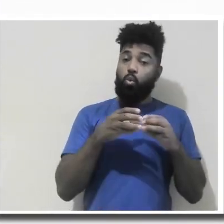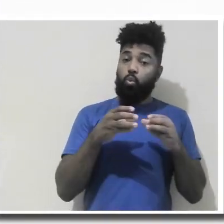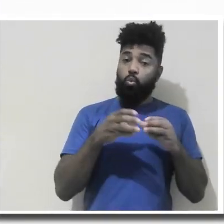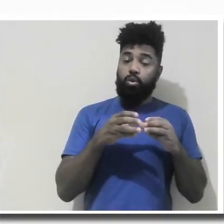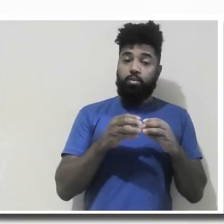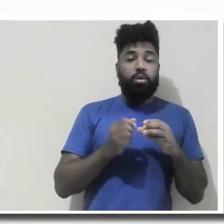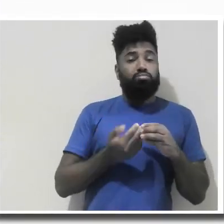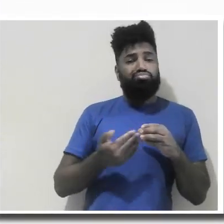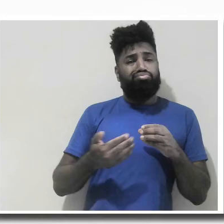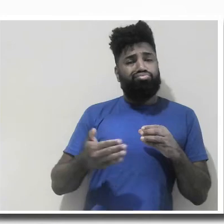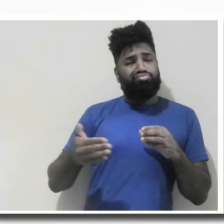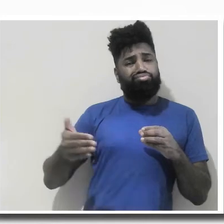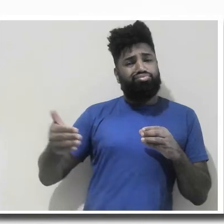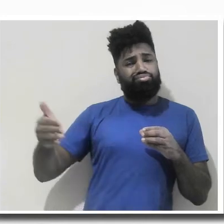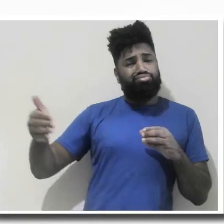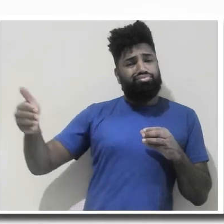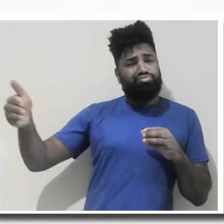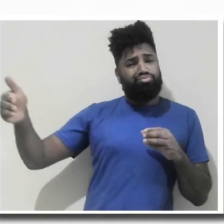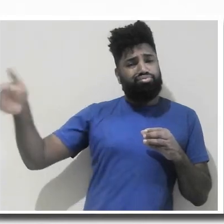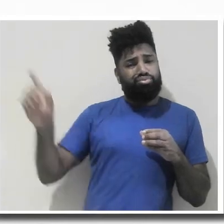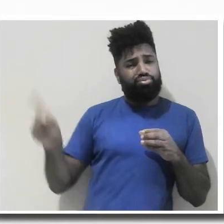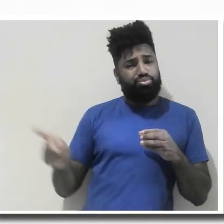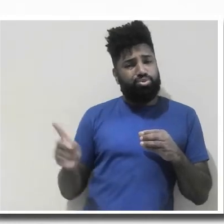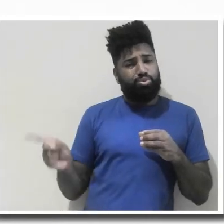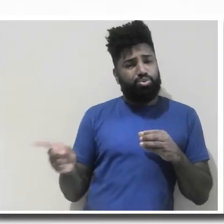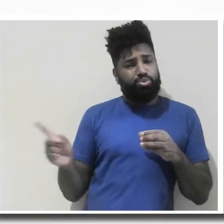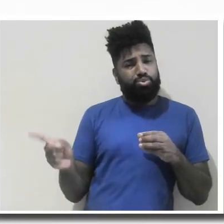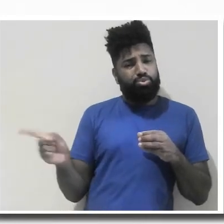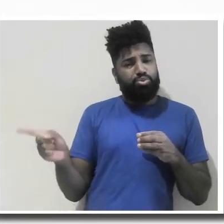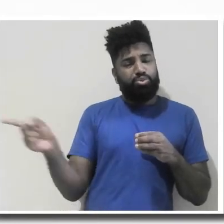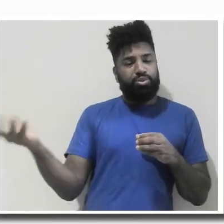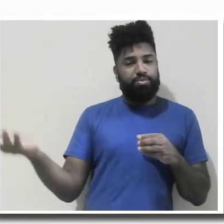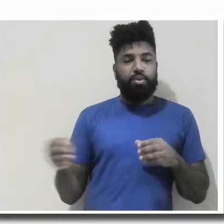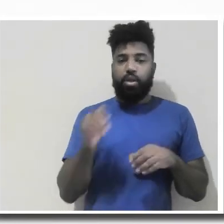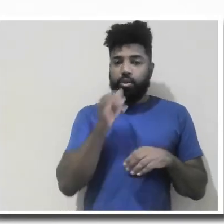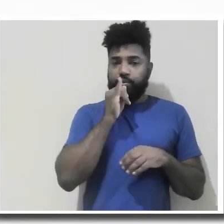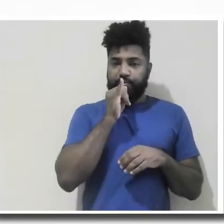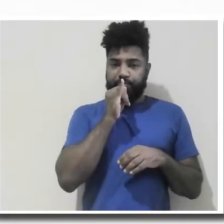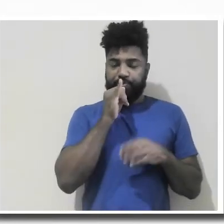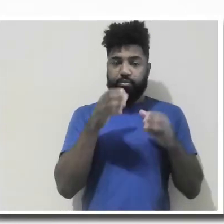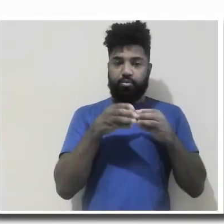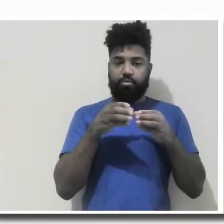conjuntos infinitos. Vou criar aqui um conjunto B